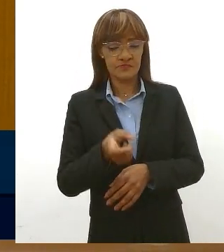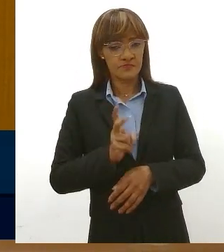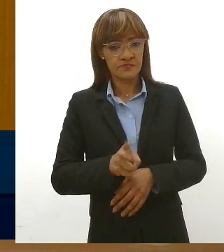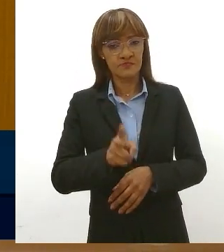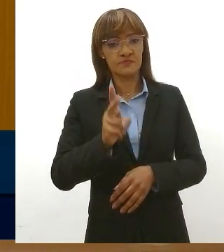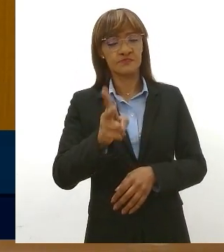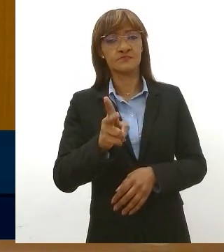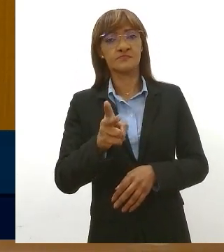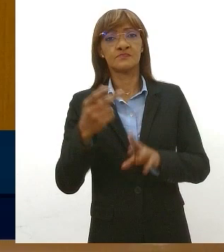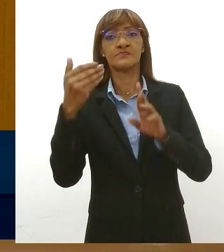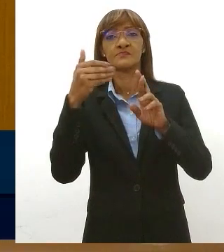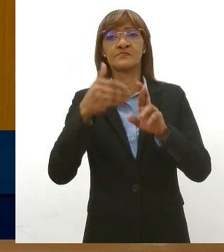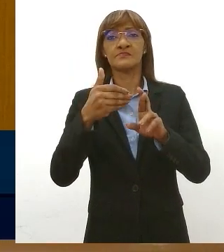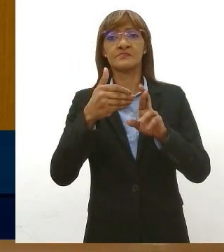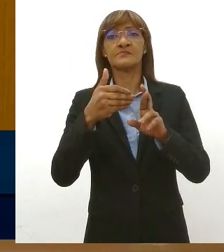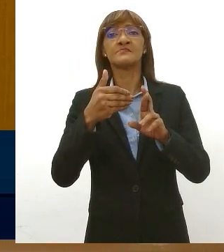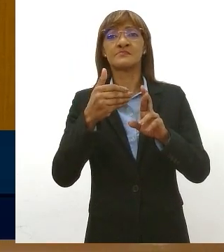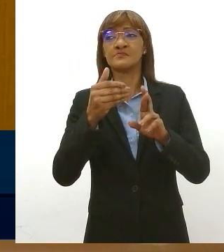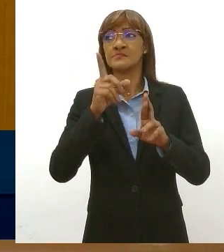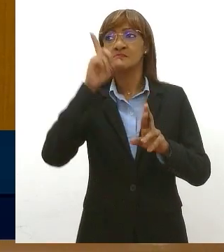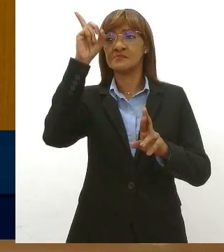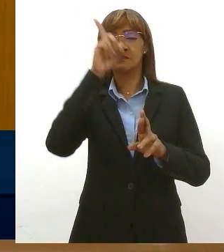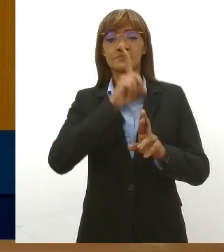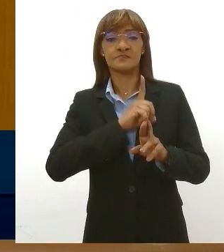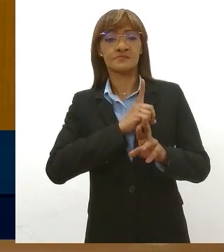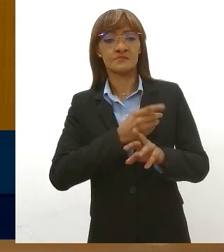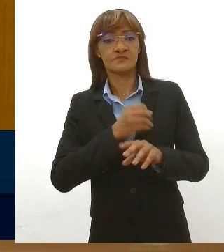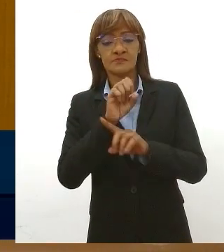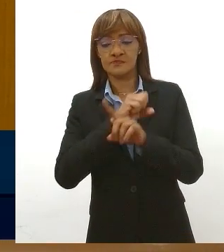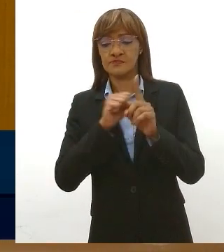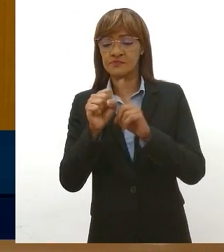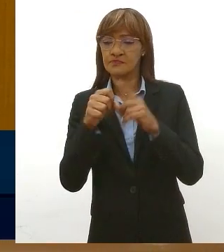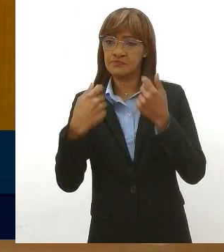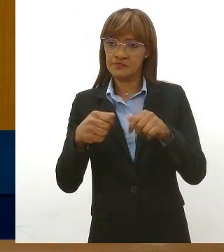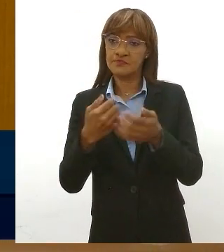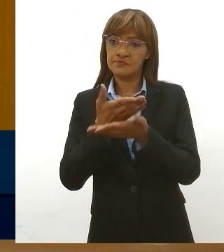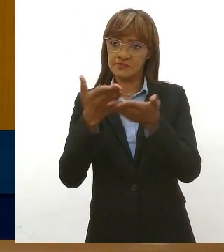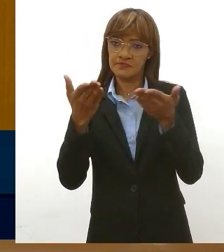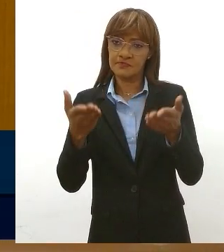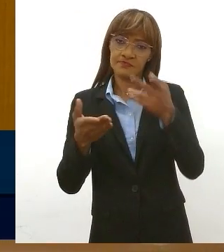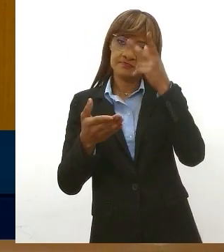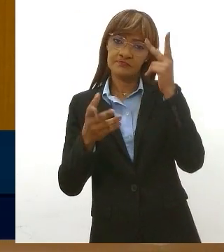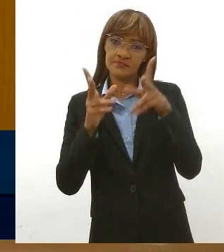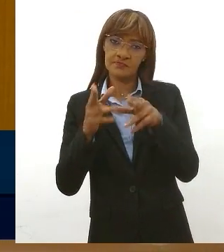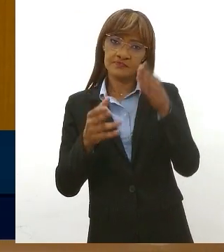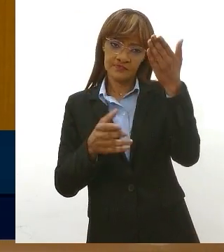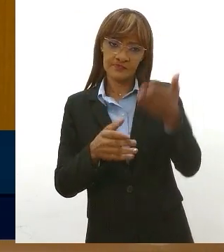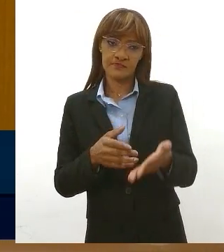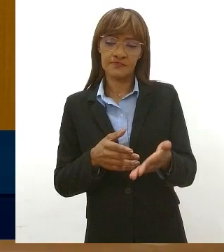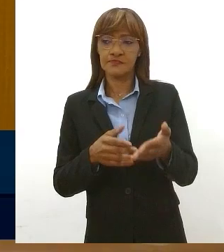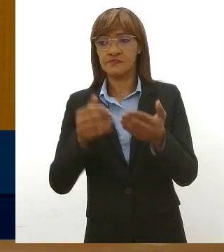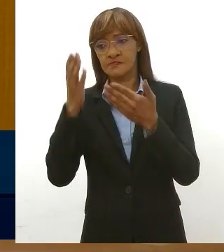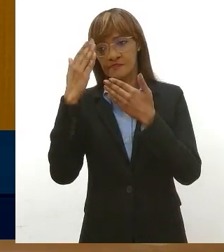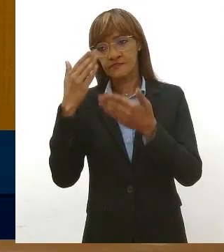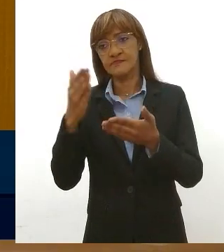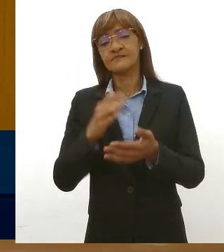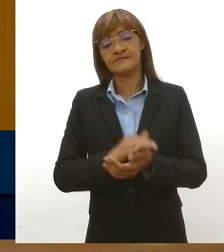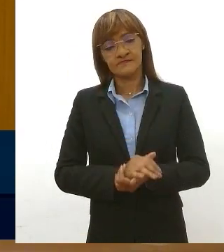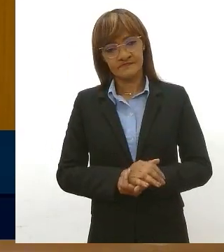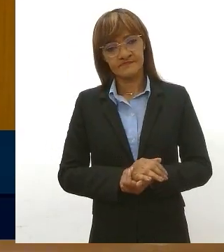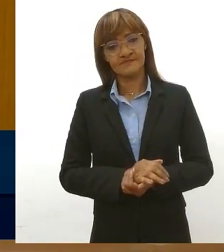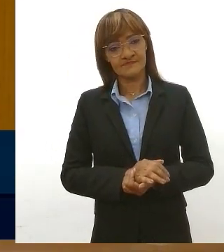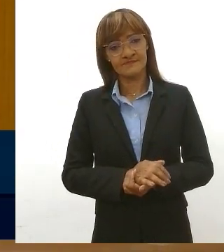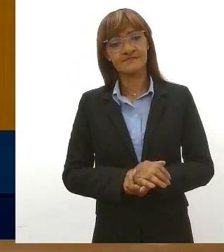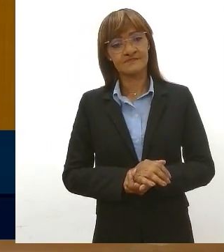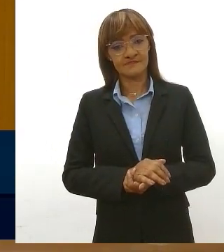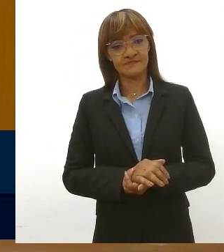a essa sociedade que tanto precisam de ilustres pessoas como é Vossa Excelência. Muito obrigado pela visita, aqui é a casa de vocês, aqui é a casa do povo. No